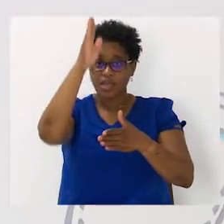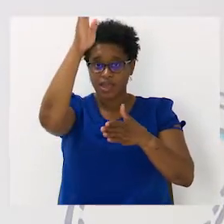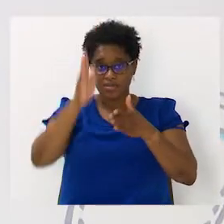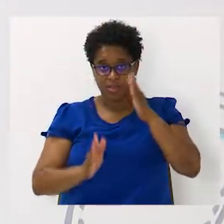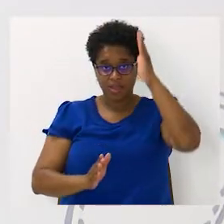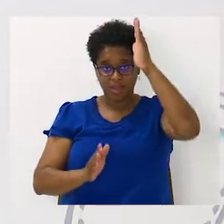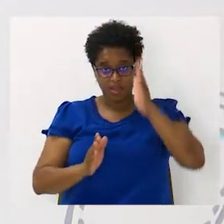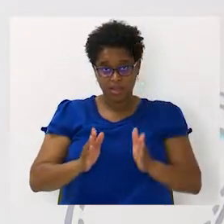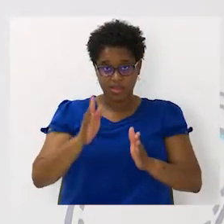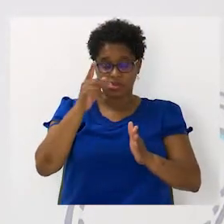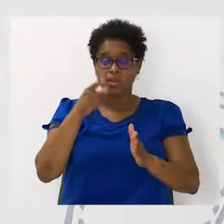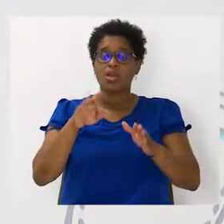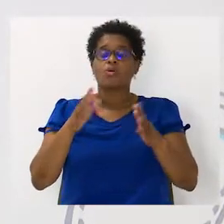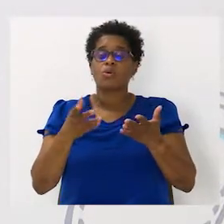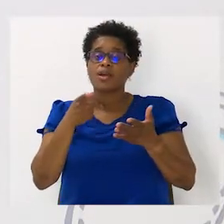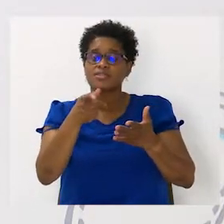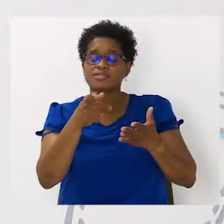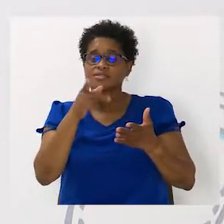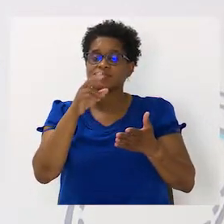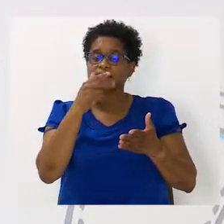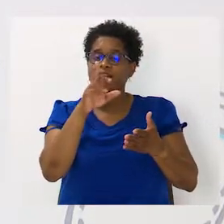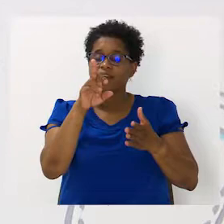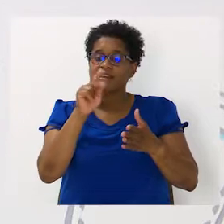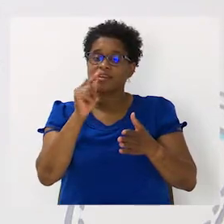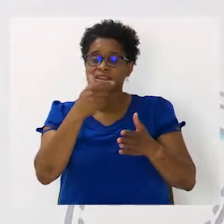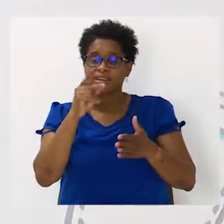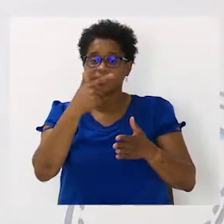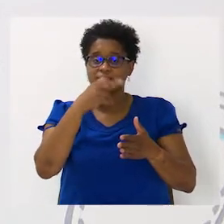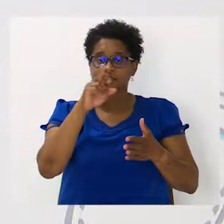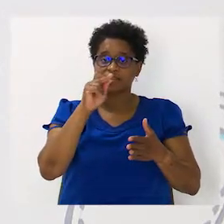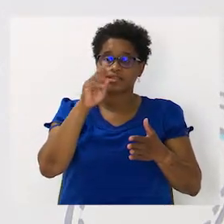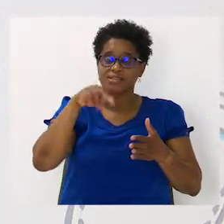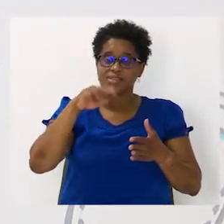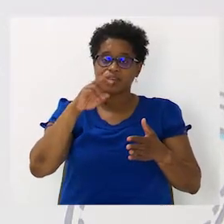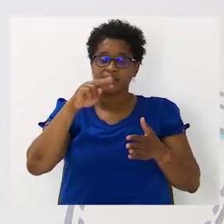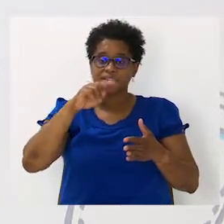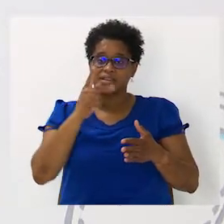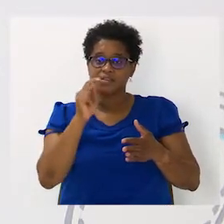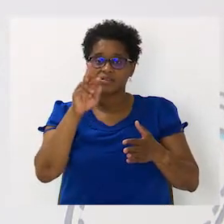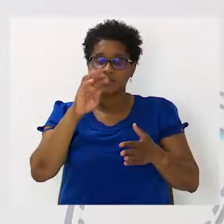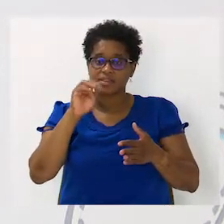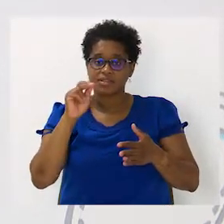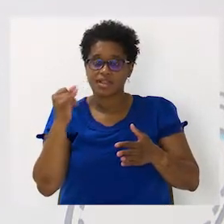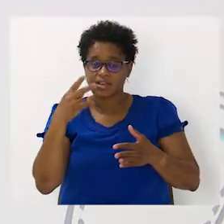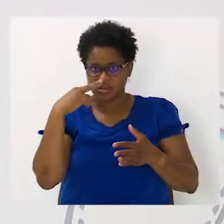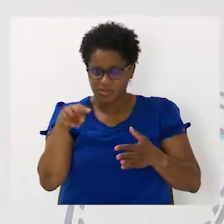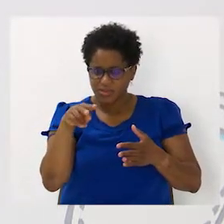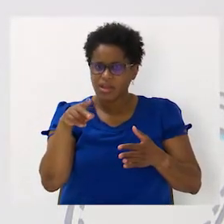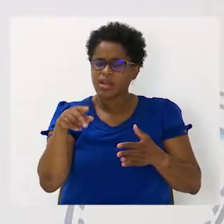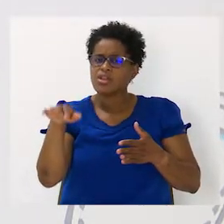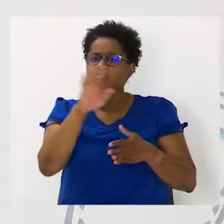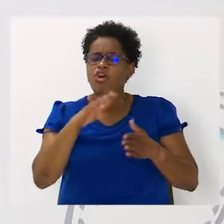retas transversais. Quais são as retas transversais? São essas retas que vocês estão a ver ali de forma